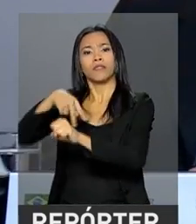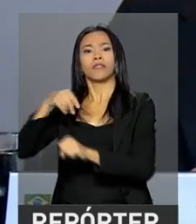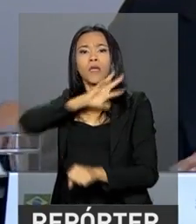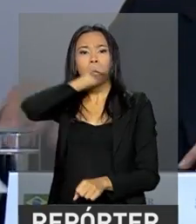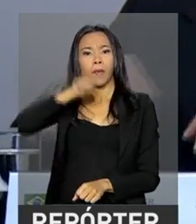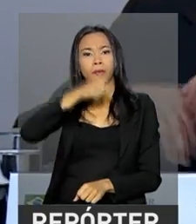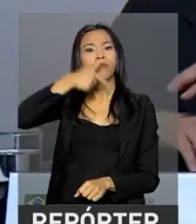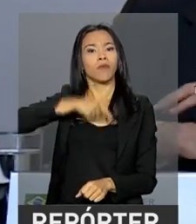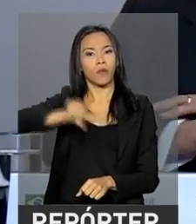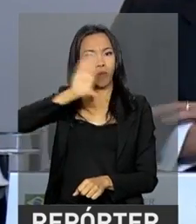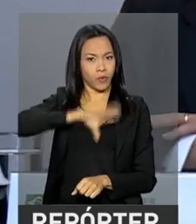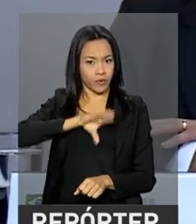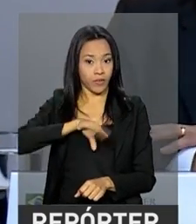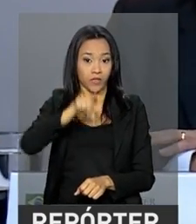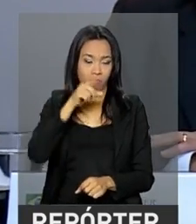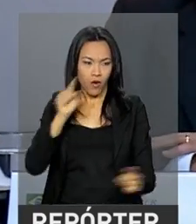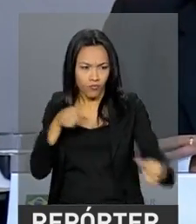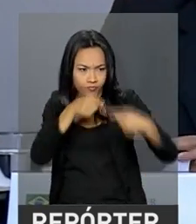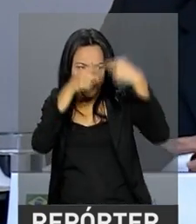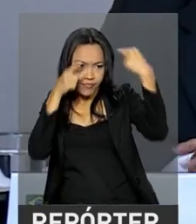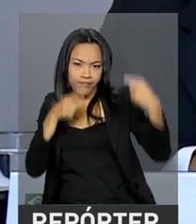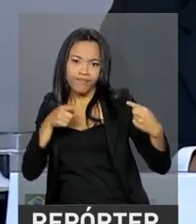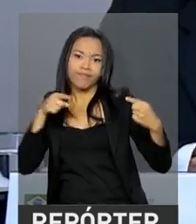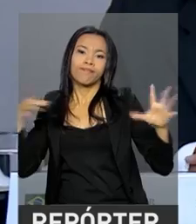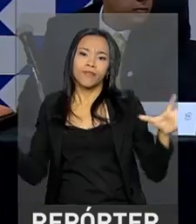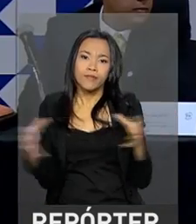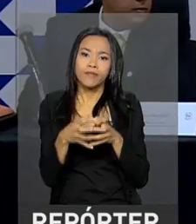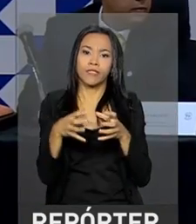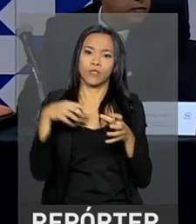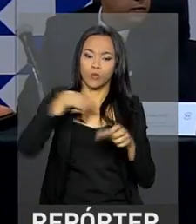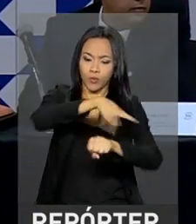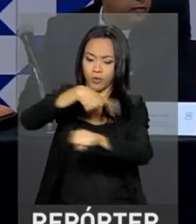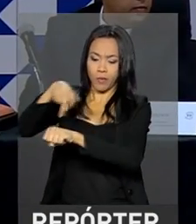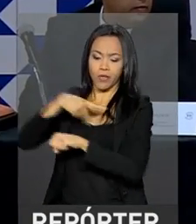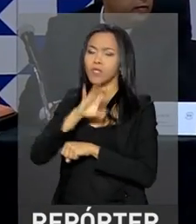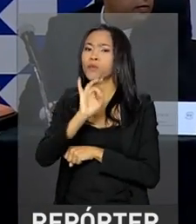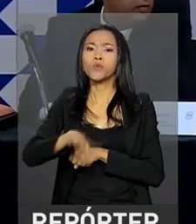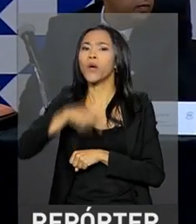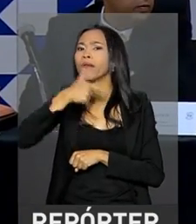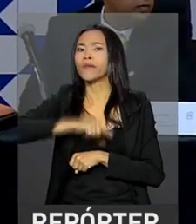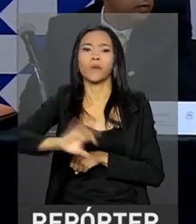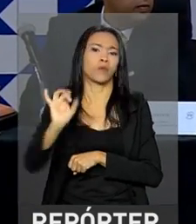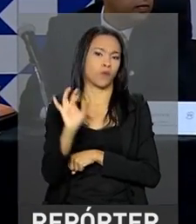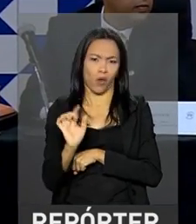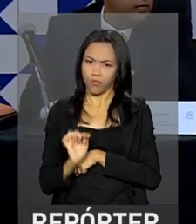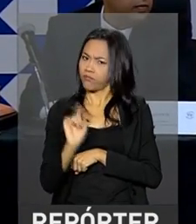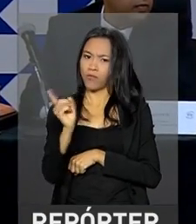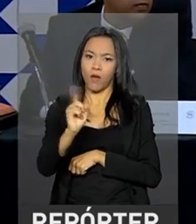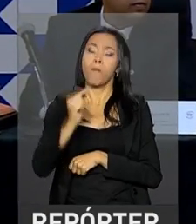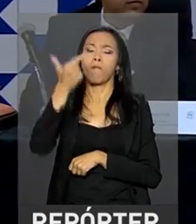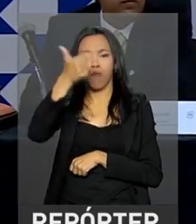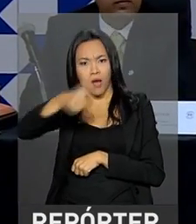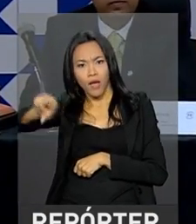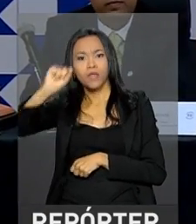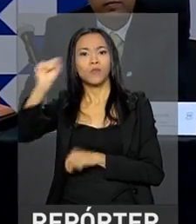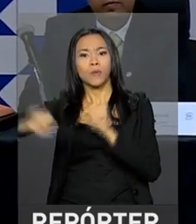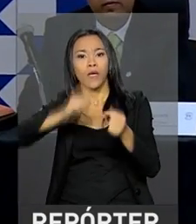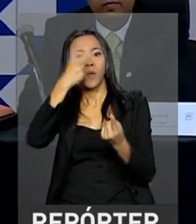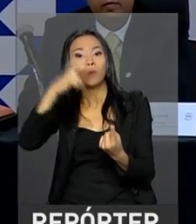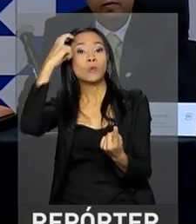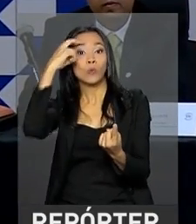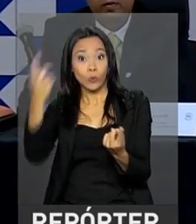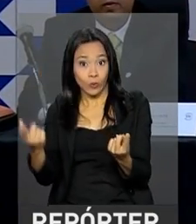temer ressaltou afinidades entre esses países não só pelo idioma mas no que diz respeito aos aspectos